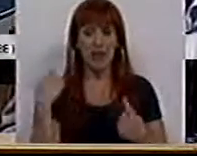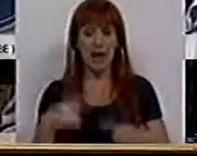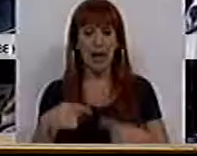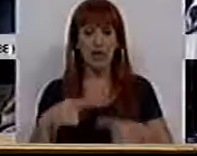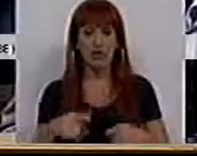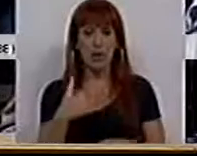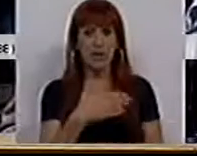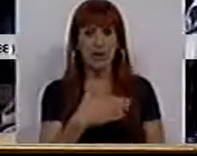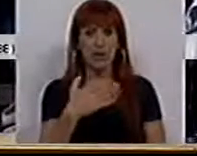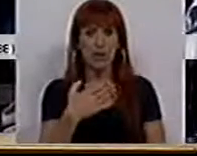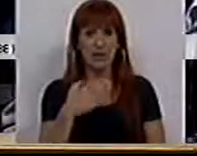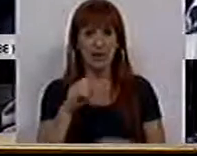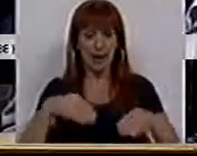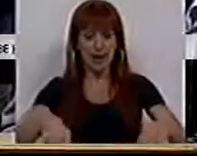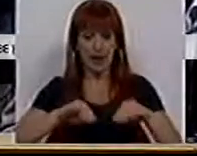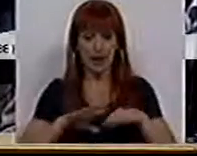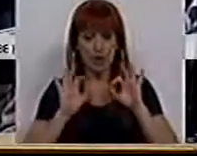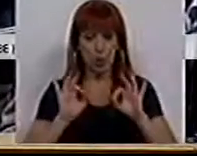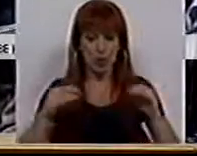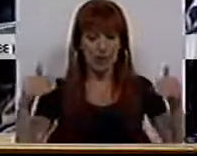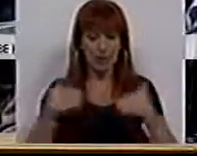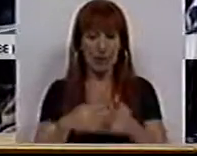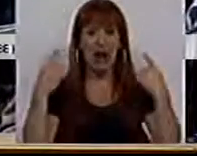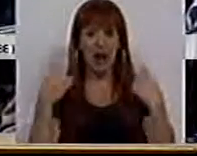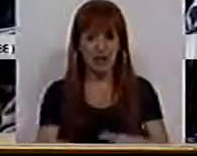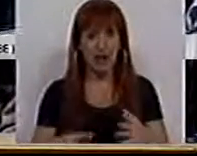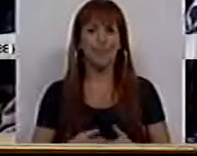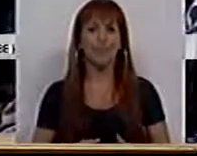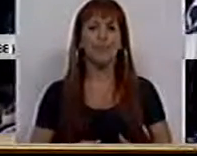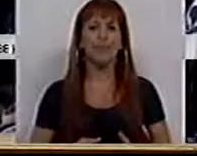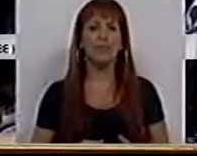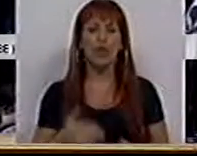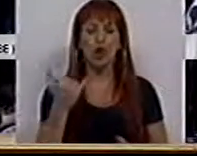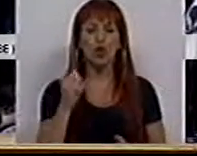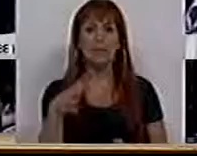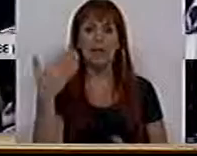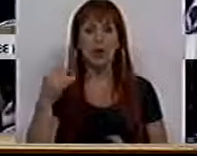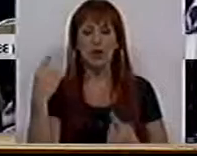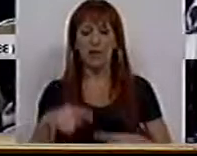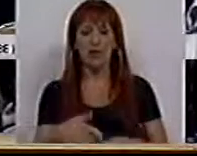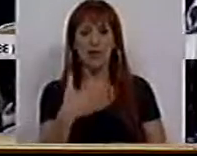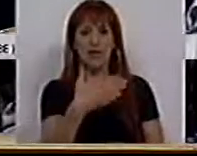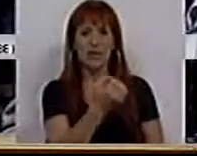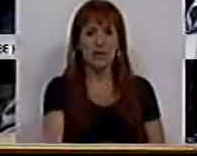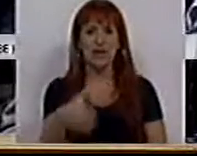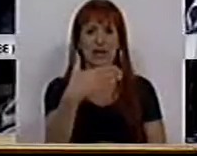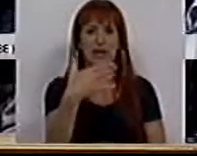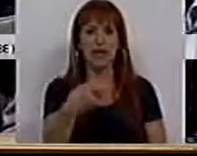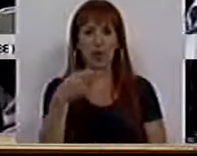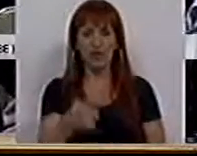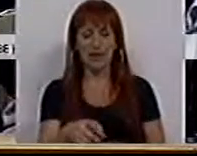havia 160 camas de cuidados paliativos. Em 2011,